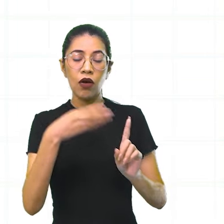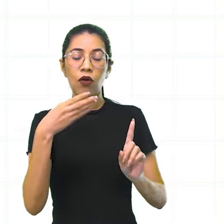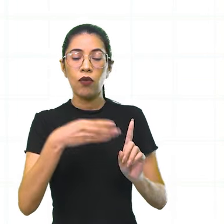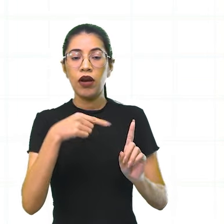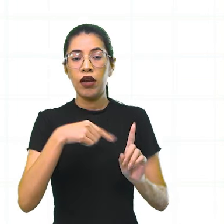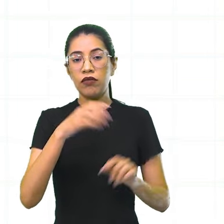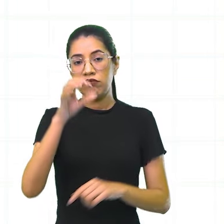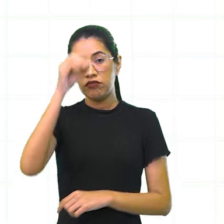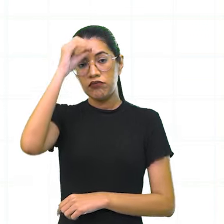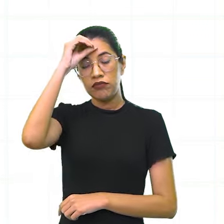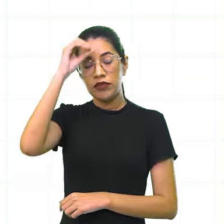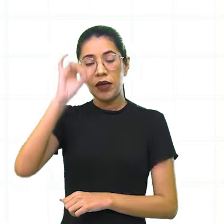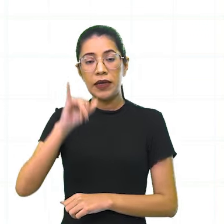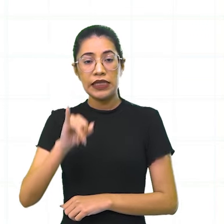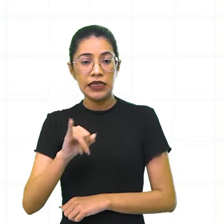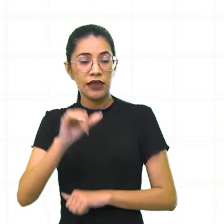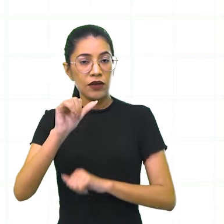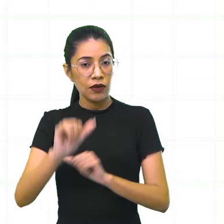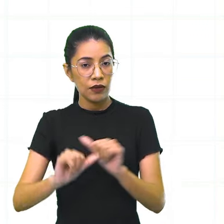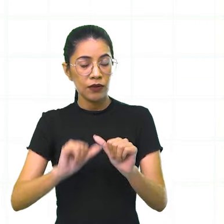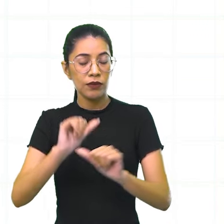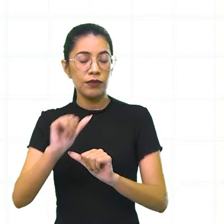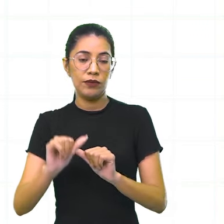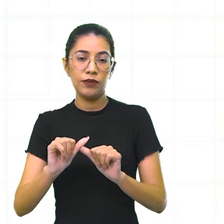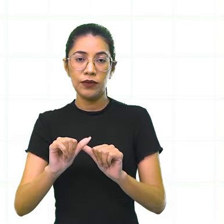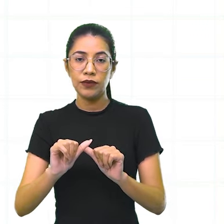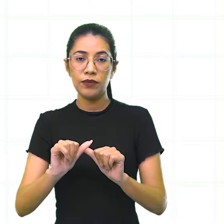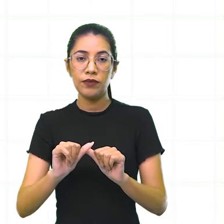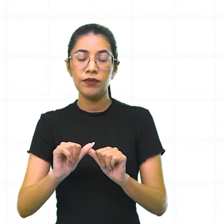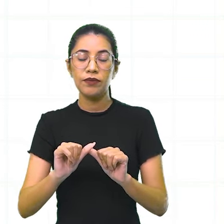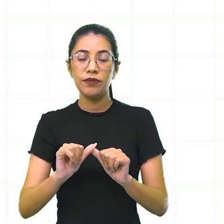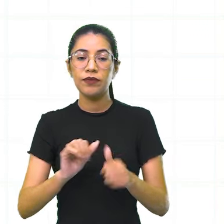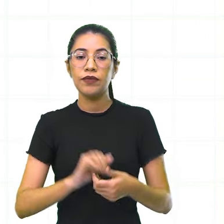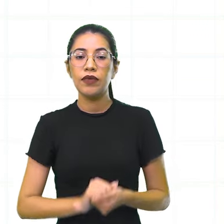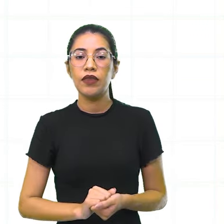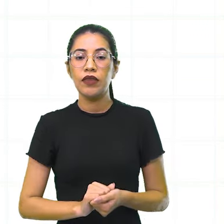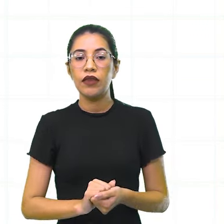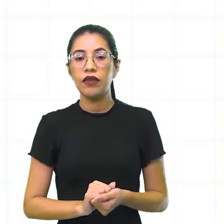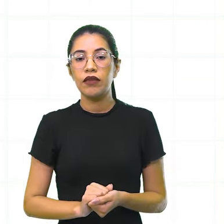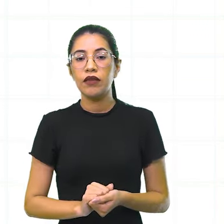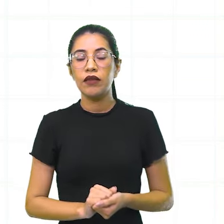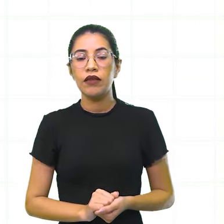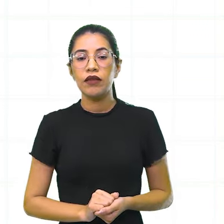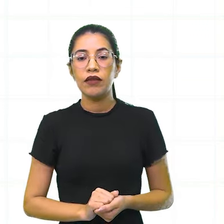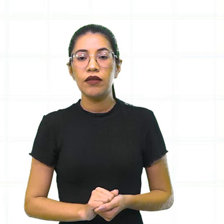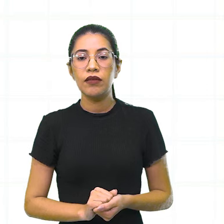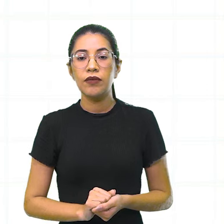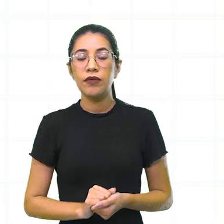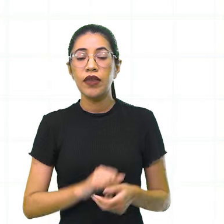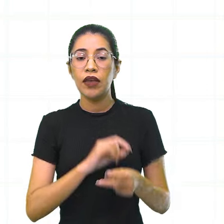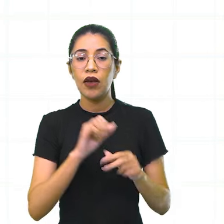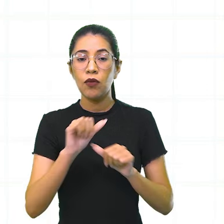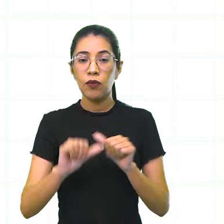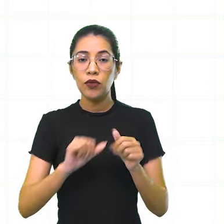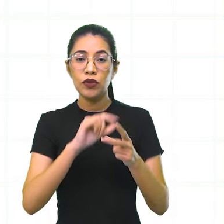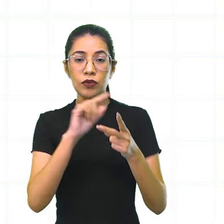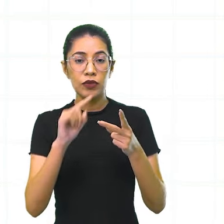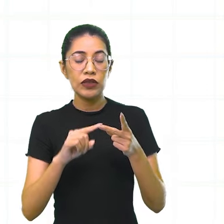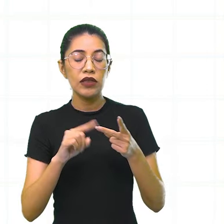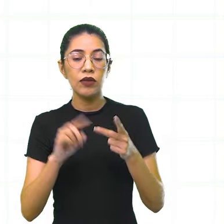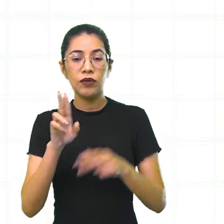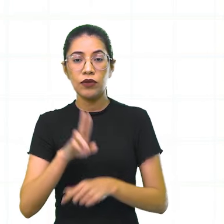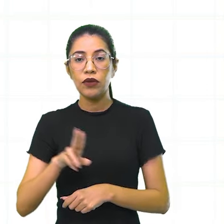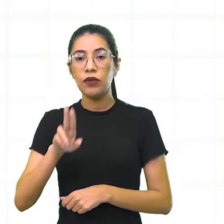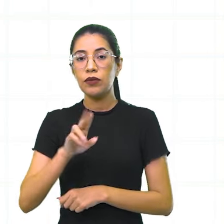eu mudo, né? Quando eu quero mudar para o discurso indireto, eu utilizo o